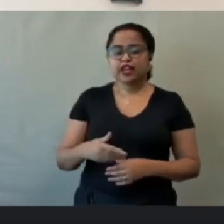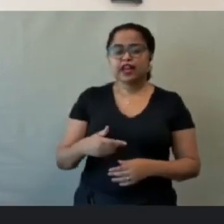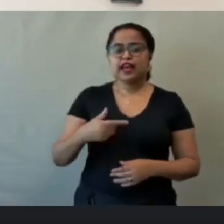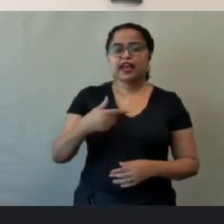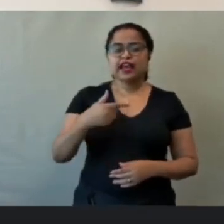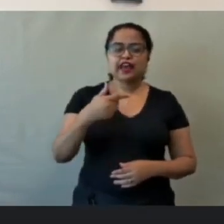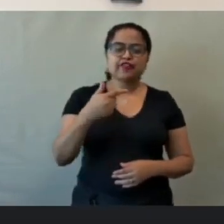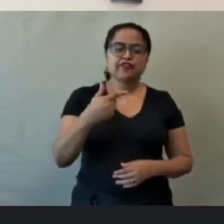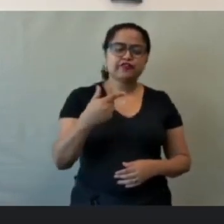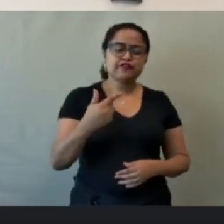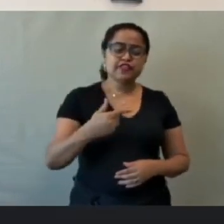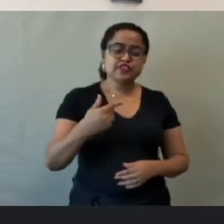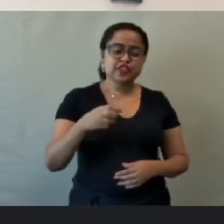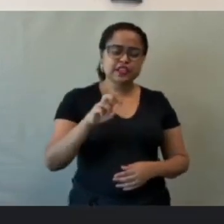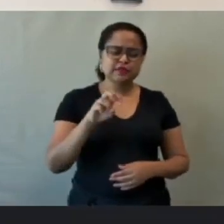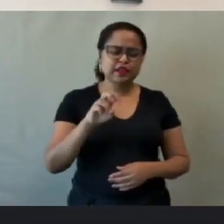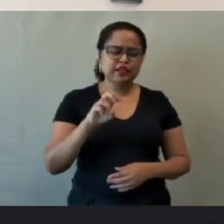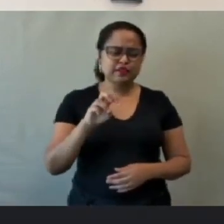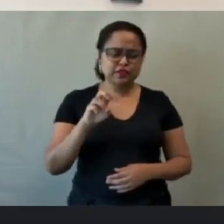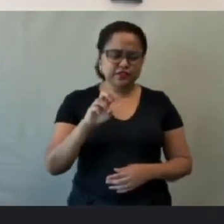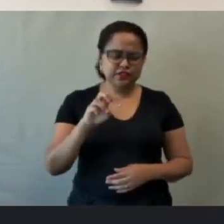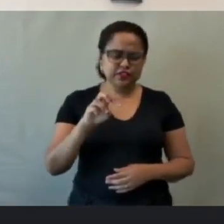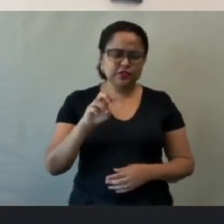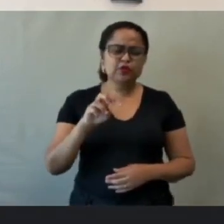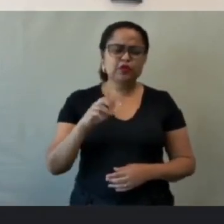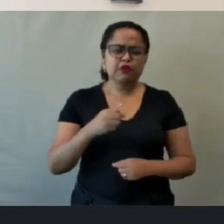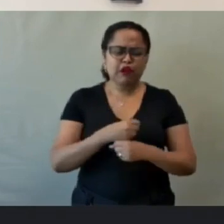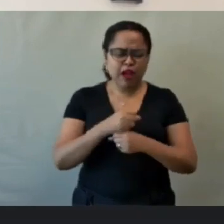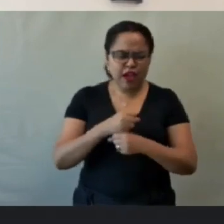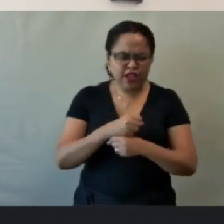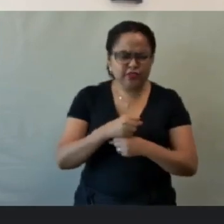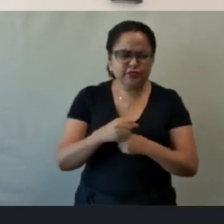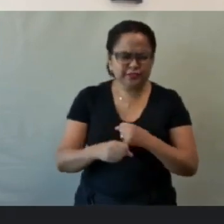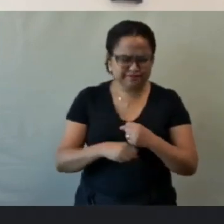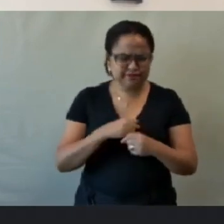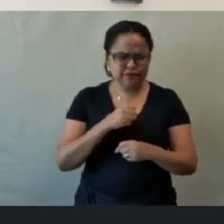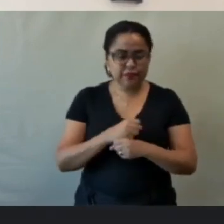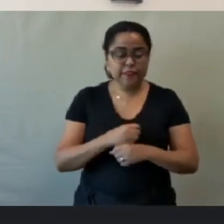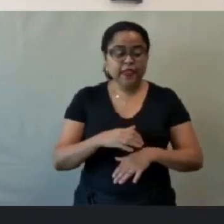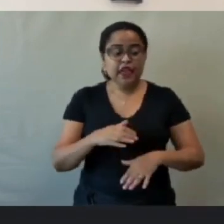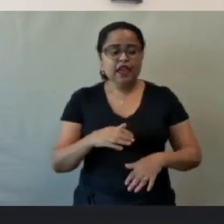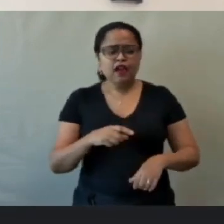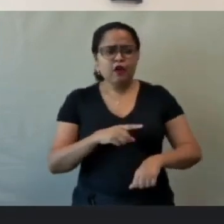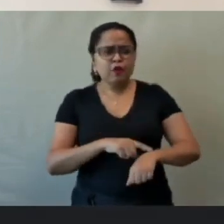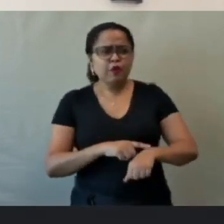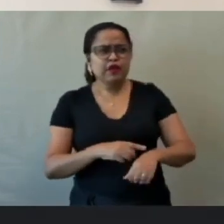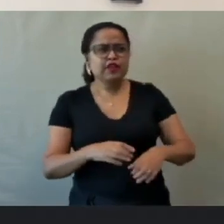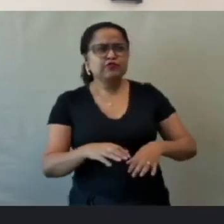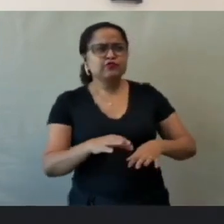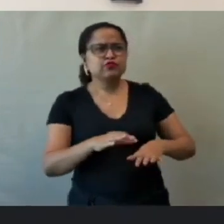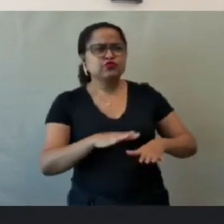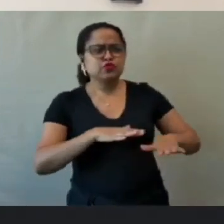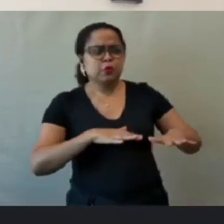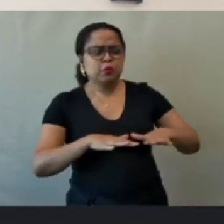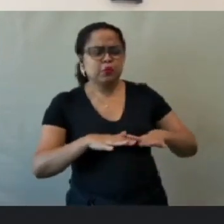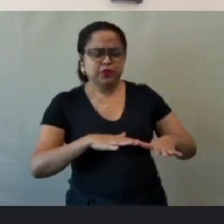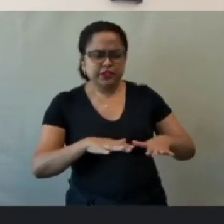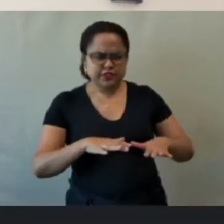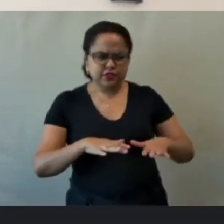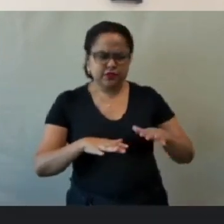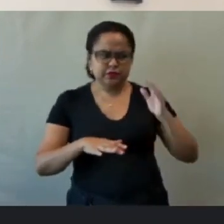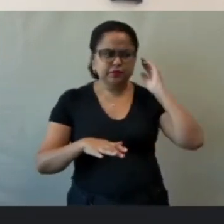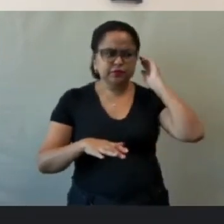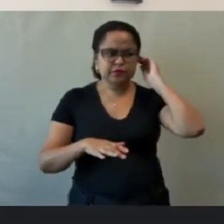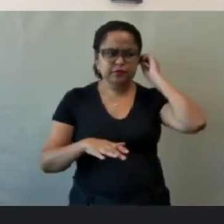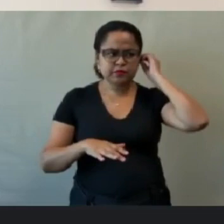Semana em Defesa e Promoção da Educação Pública Brasileira. É um momento de mobilização, mas isso não é estanque,